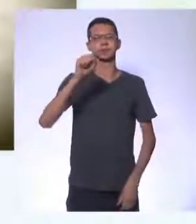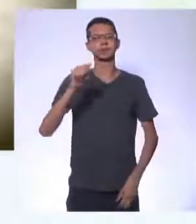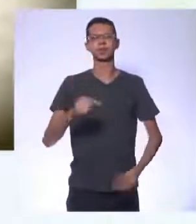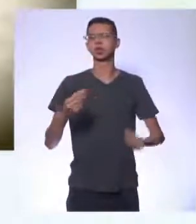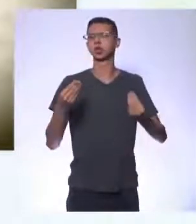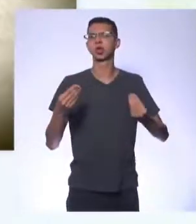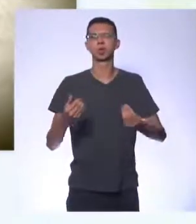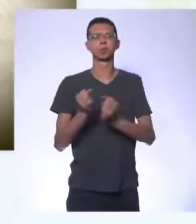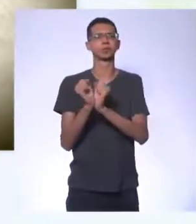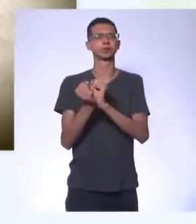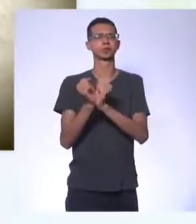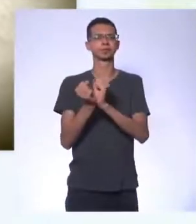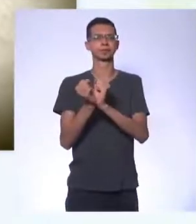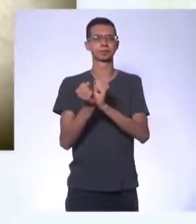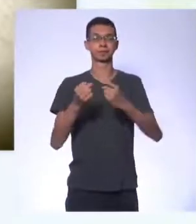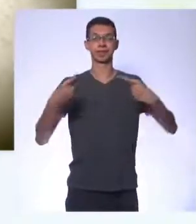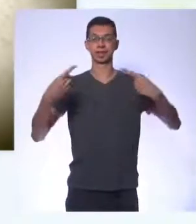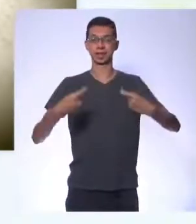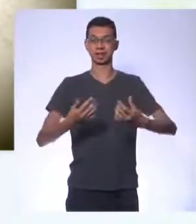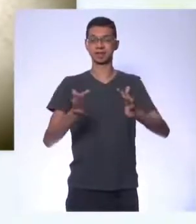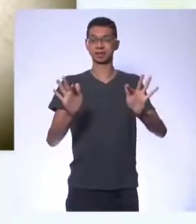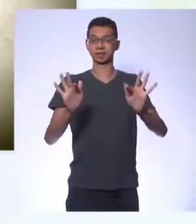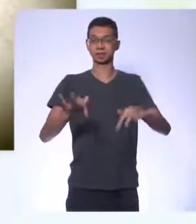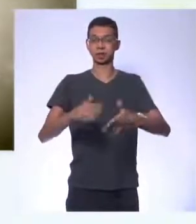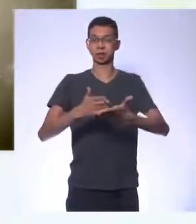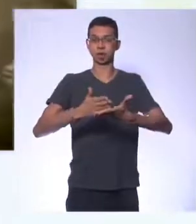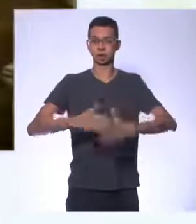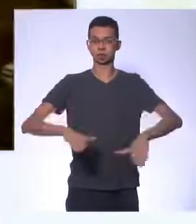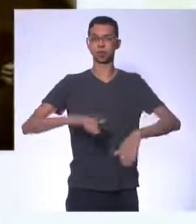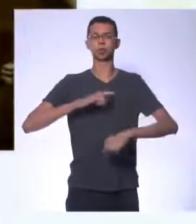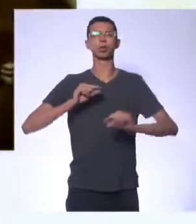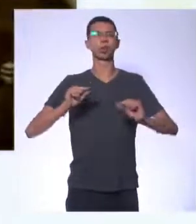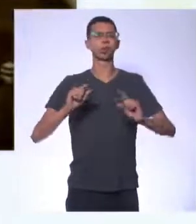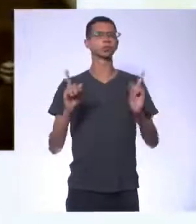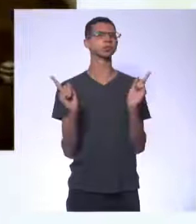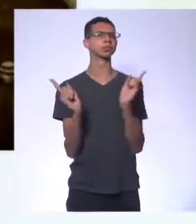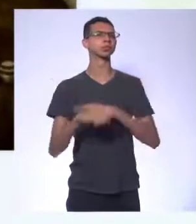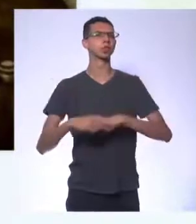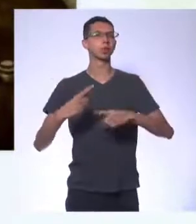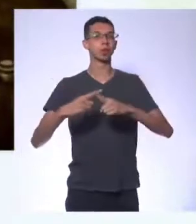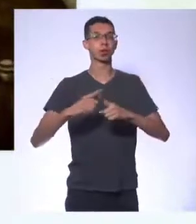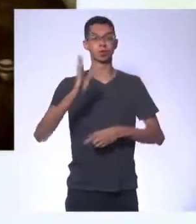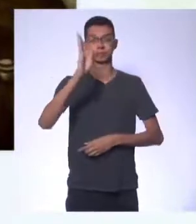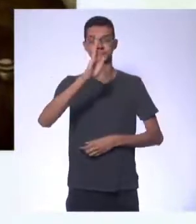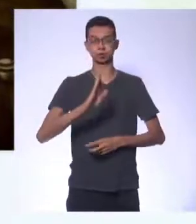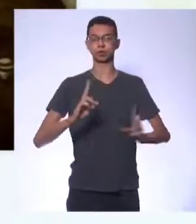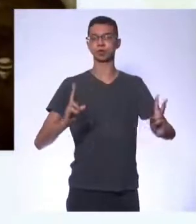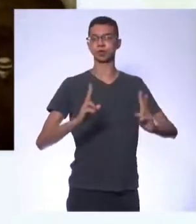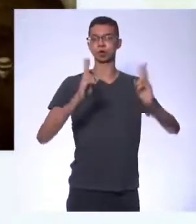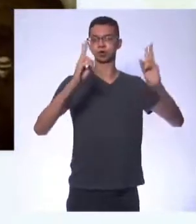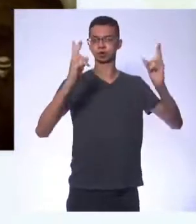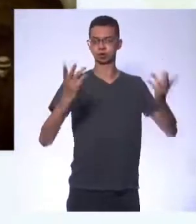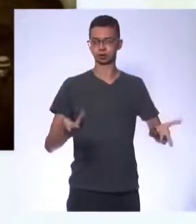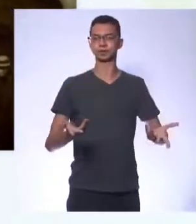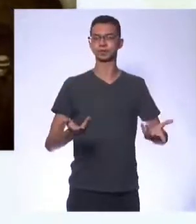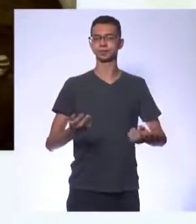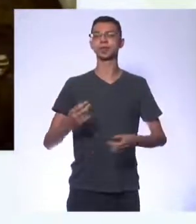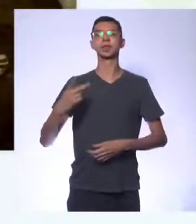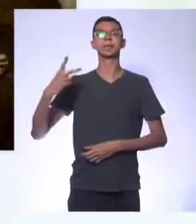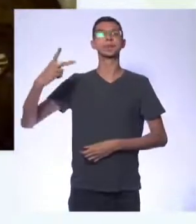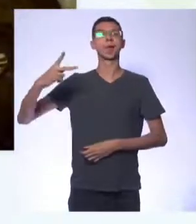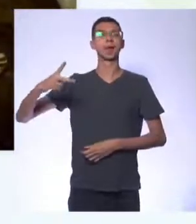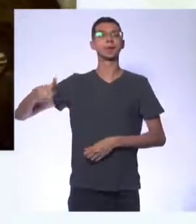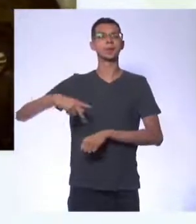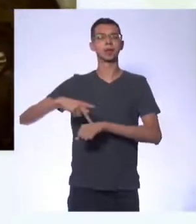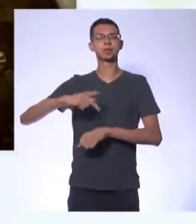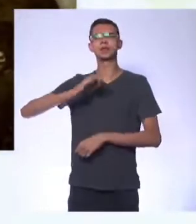fim da guerra, além disso, surge uma contradição. Vitorioso, o Brasil escravocrata obriga o Paraguai derrotado a